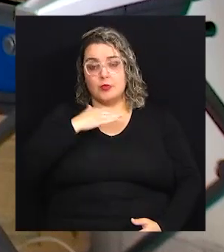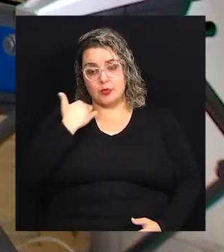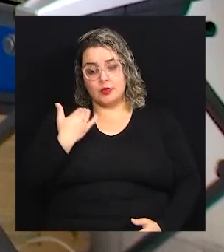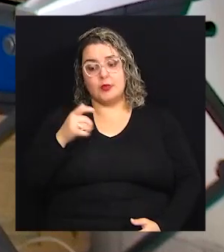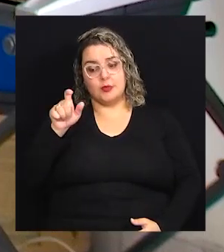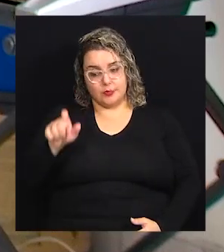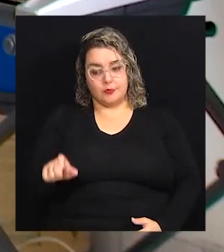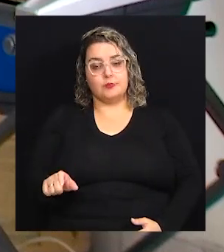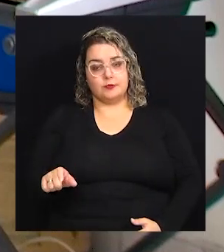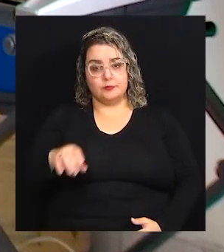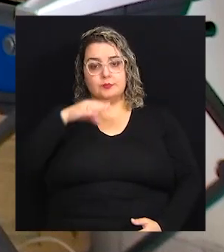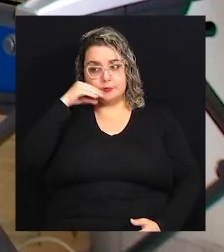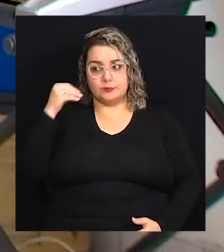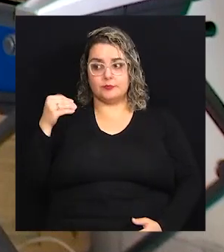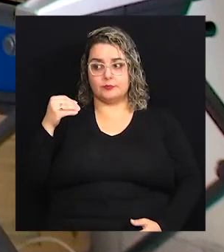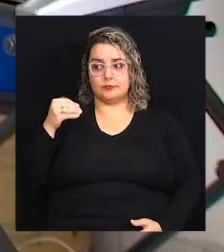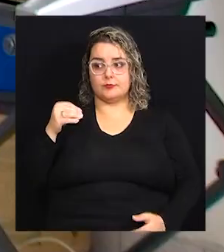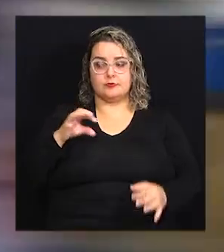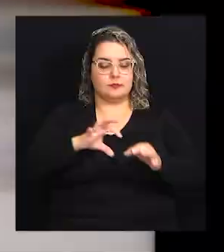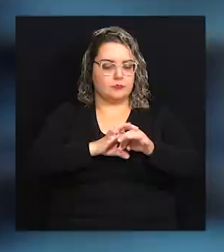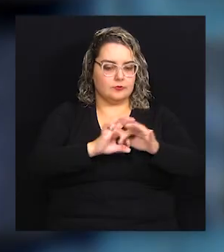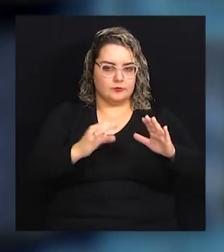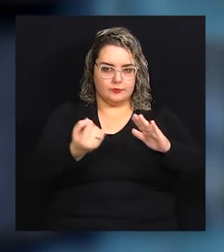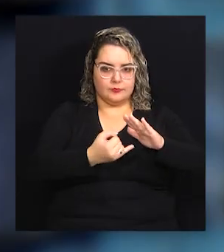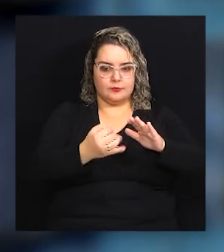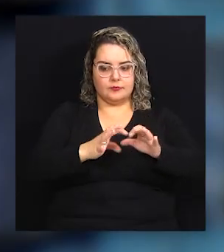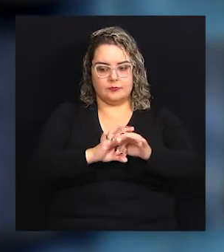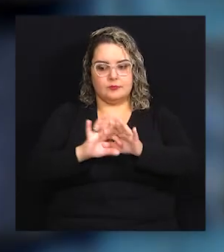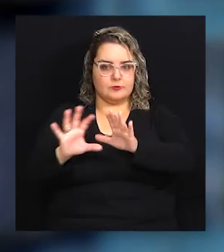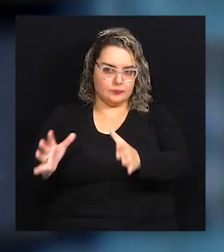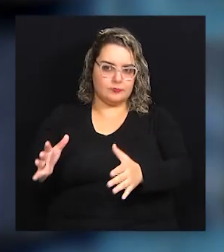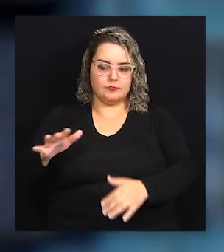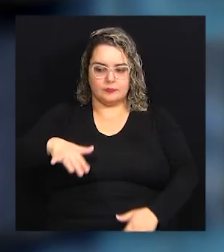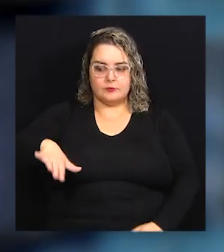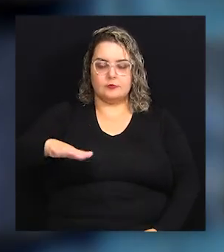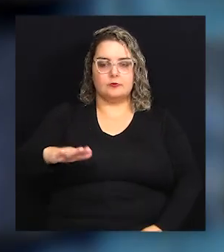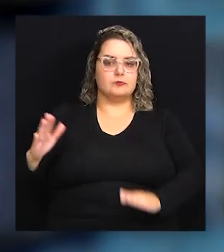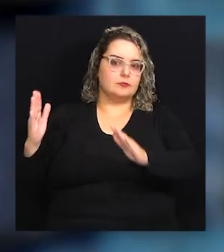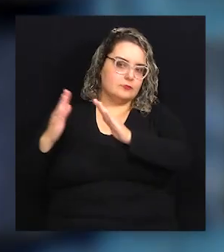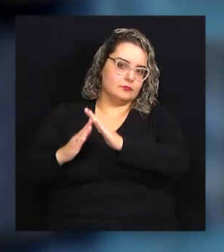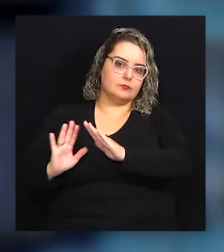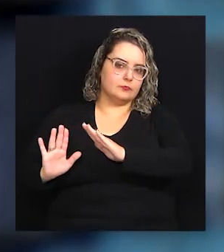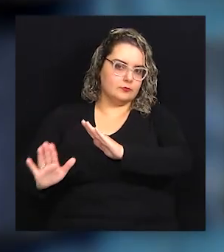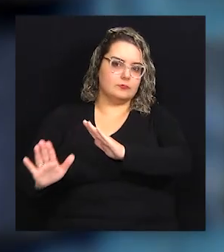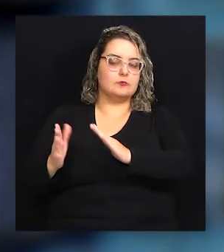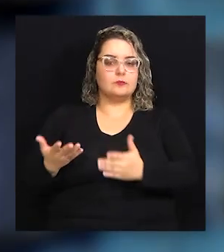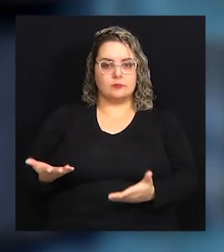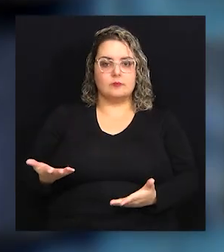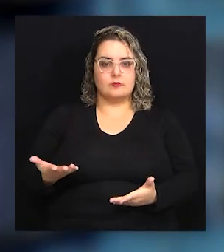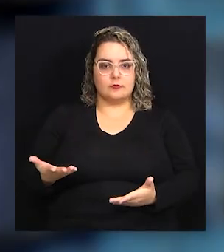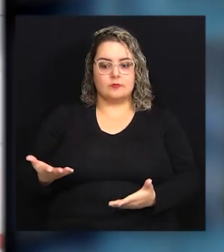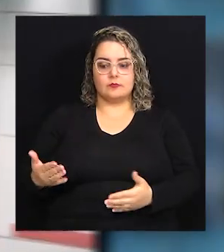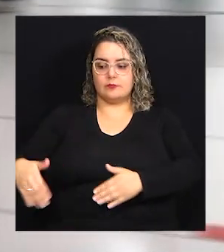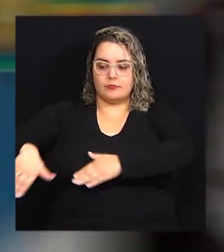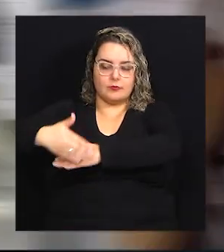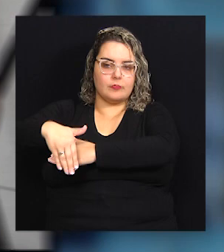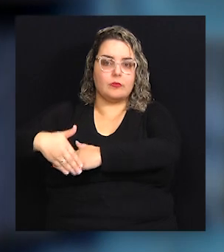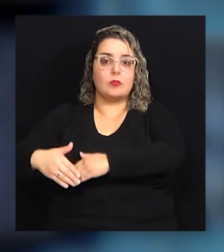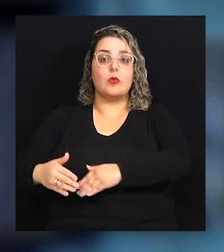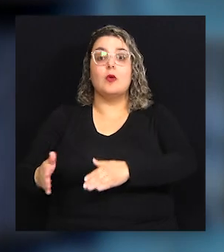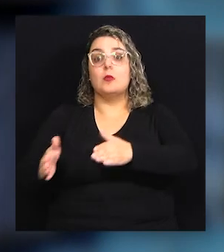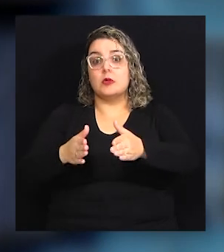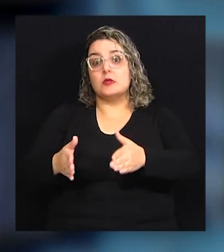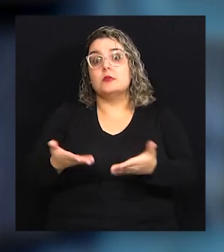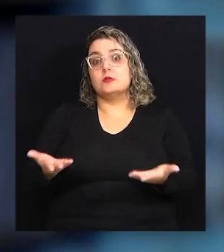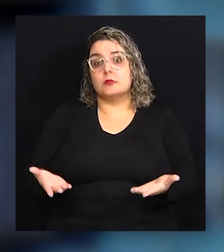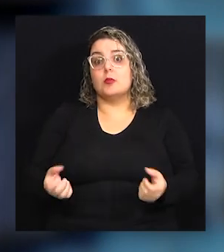adolescente. Ele foi desligado da instituição e ele passou a ficar em casa ou na rua, o período que